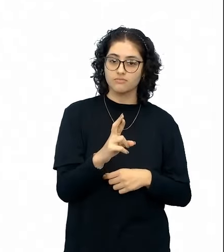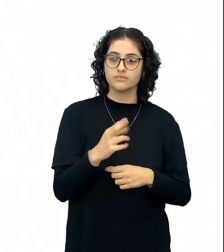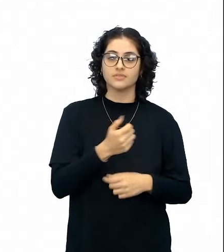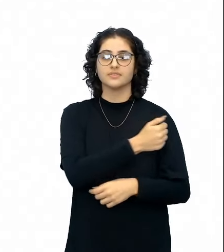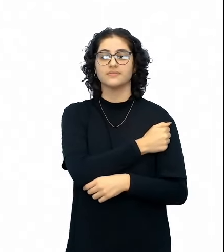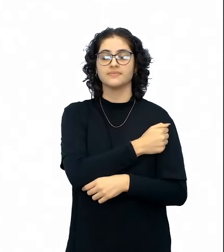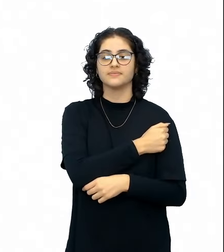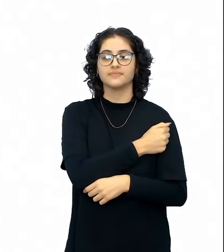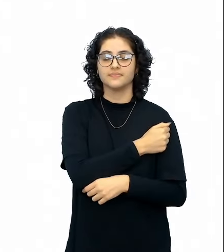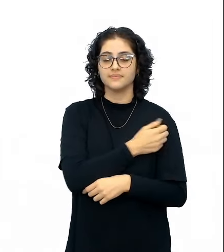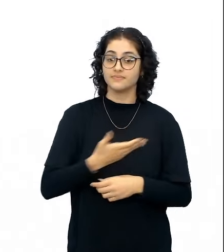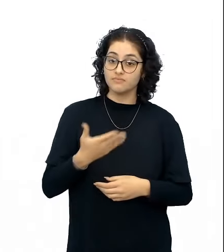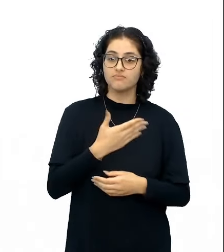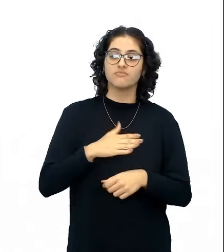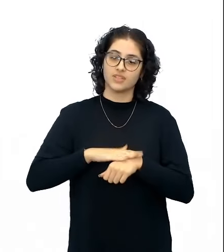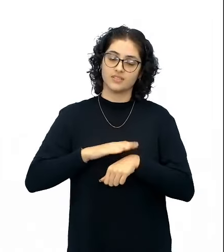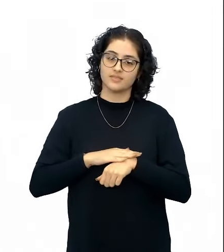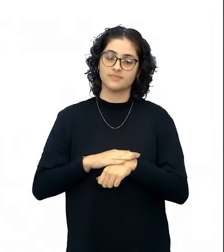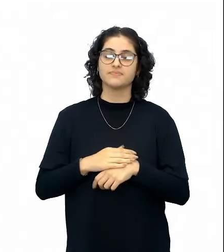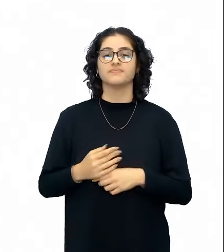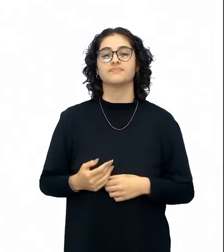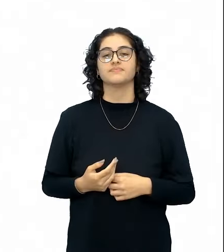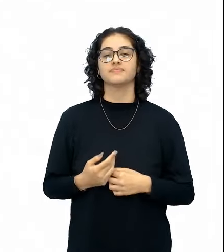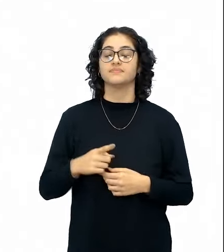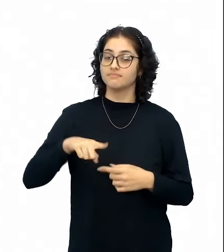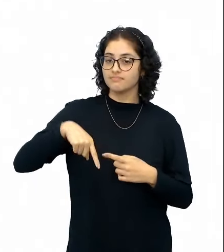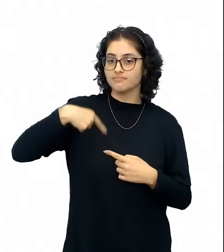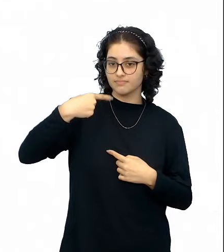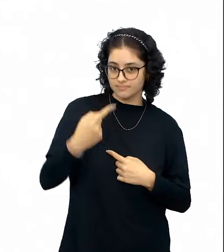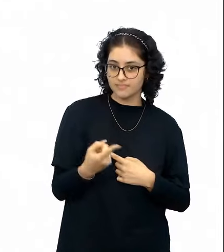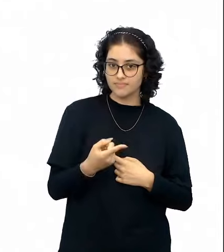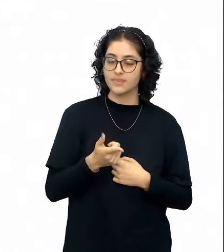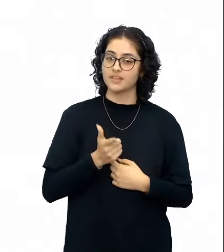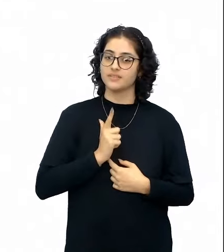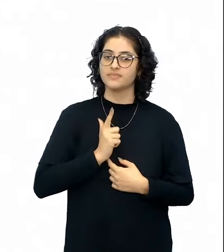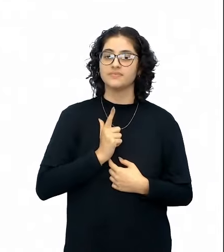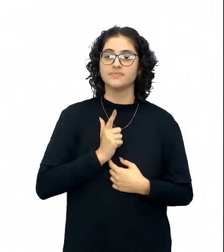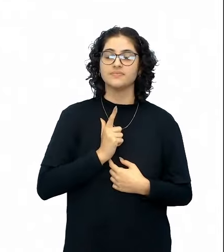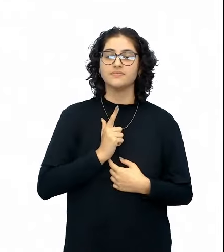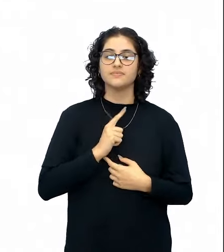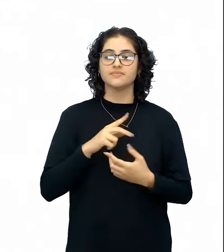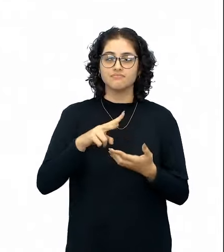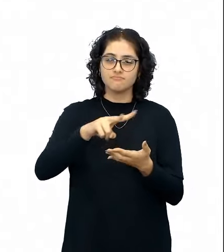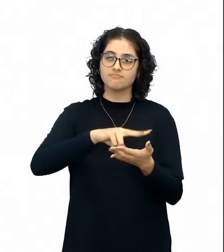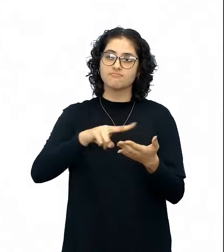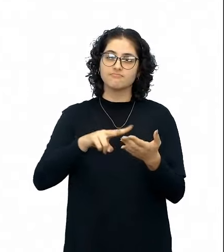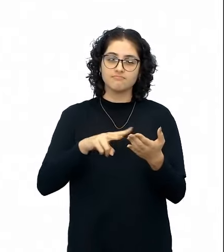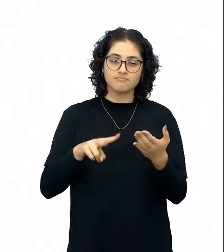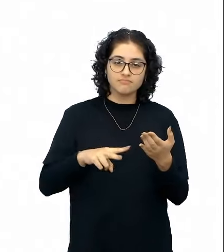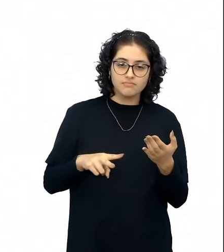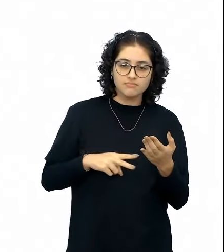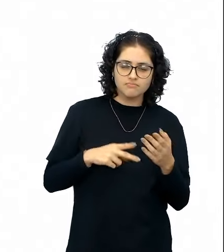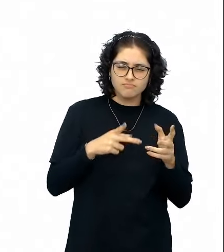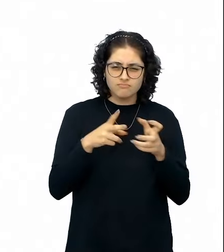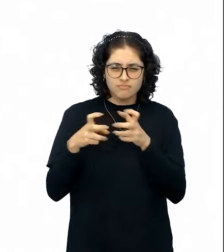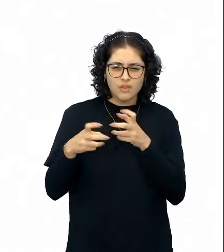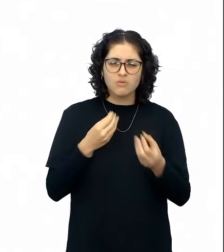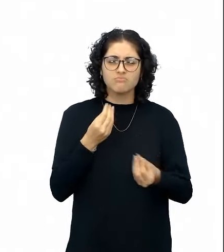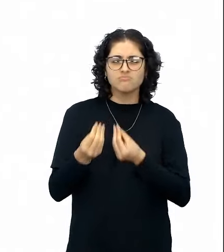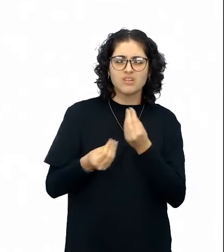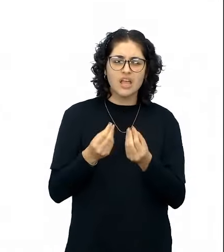vão trazer ali. E aí, em seguida, você tem leitura e interpretação de outro poema. O que